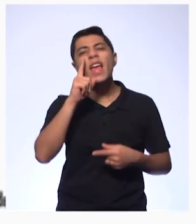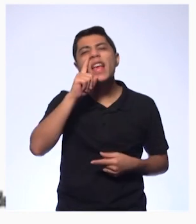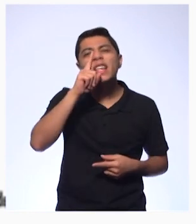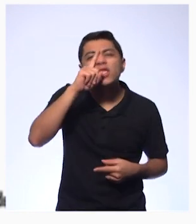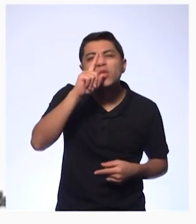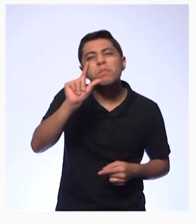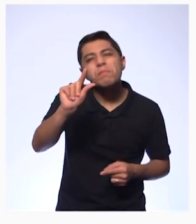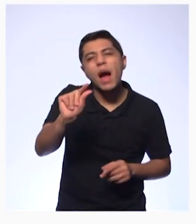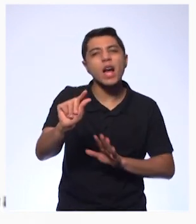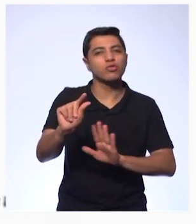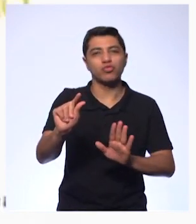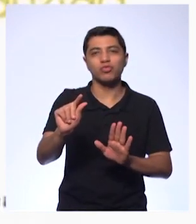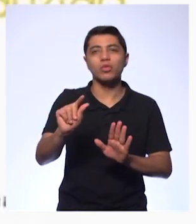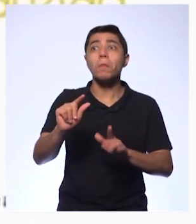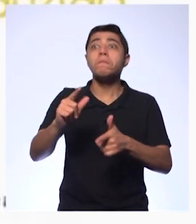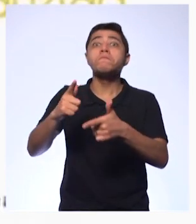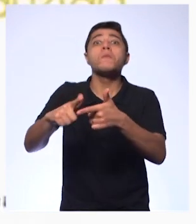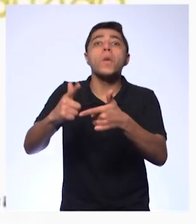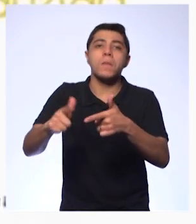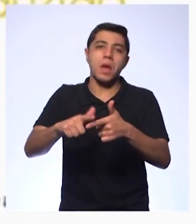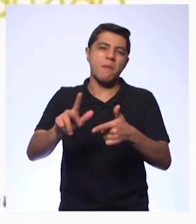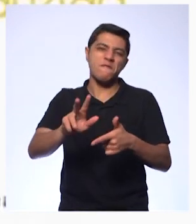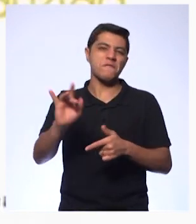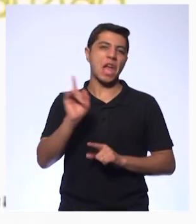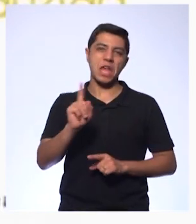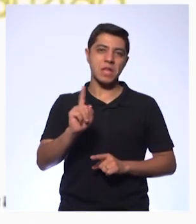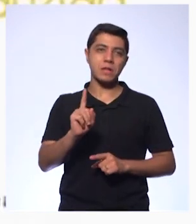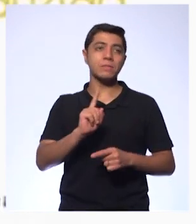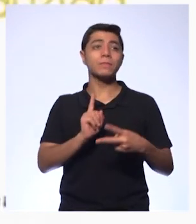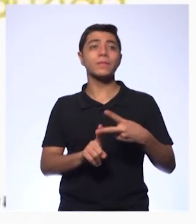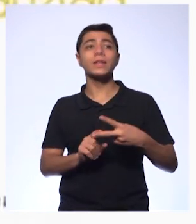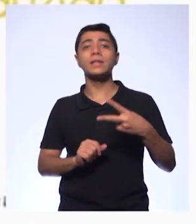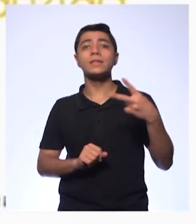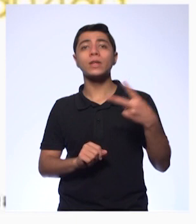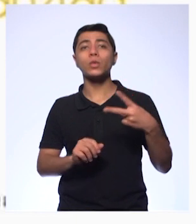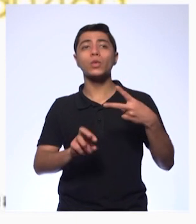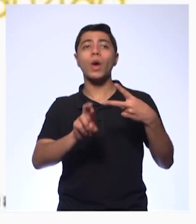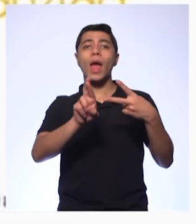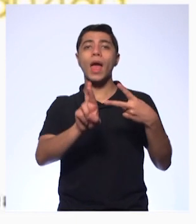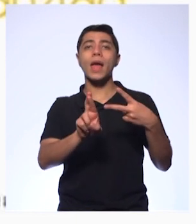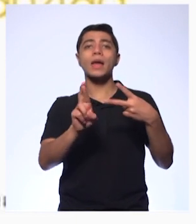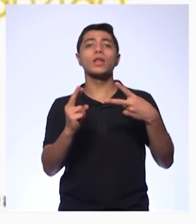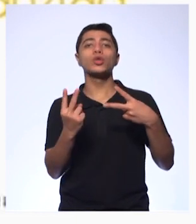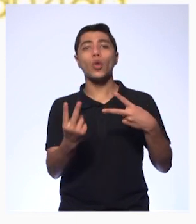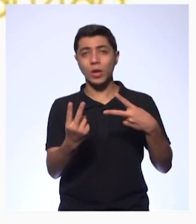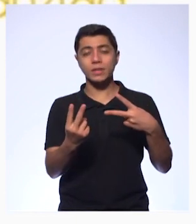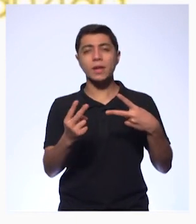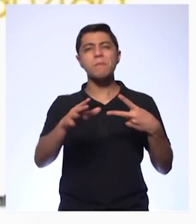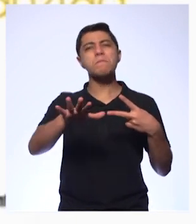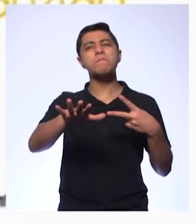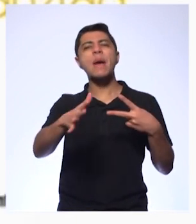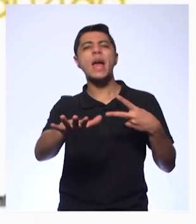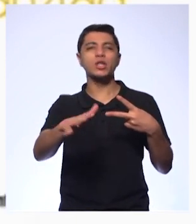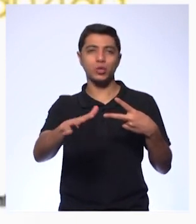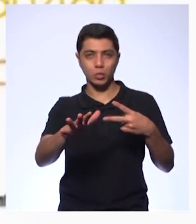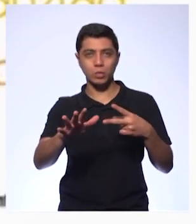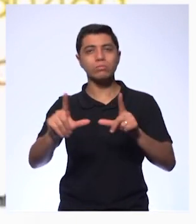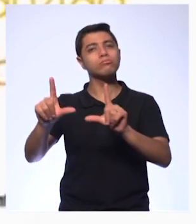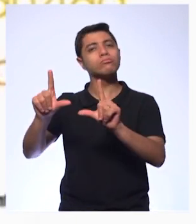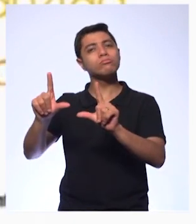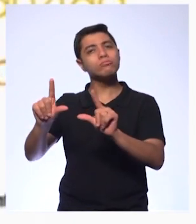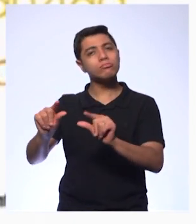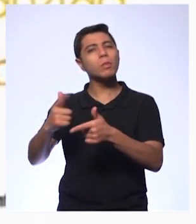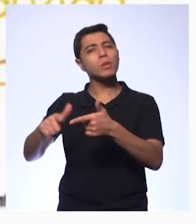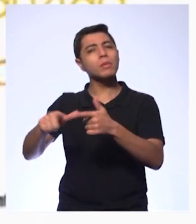ocorrência de acidentes. R2, risco médio, quando é reduzida a possibilidade de ocorrência de acidentes. Grau